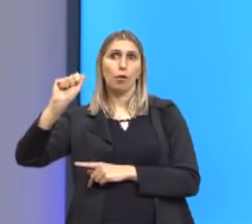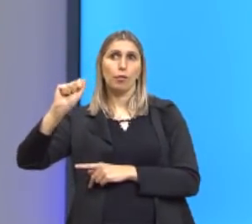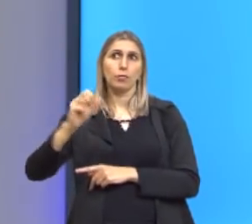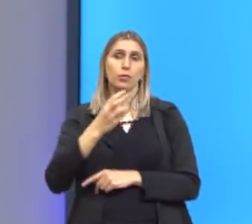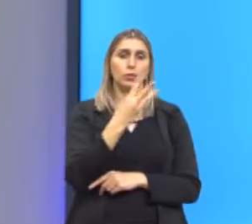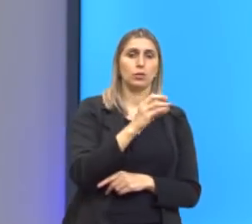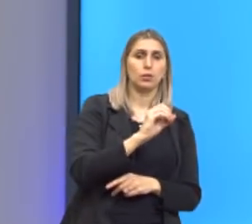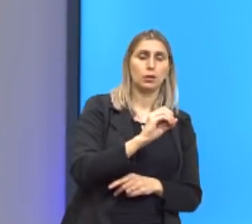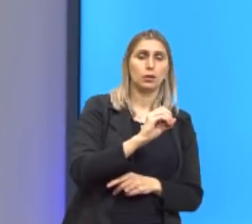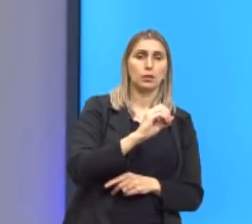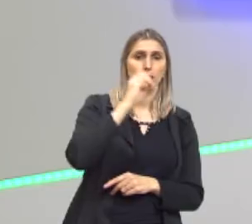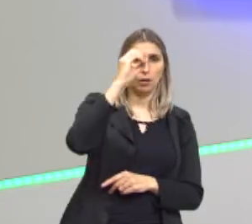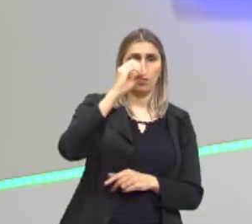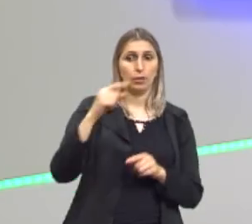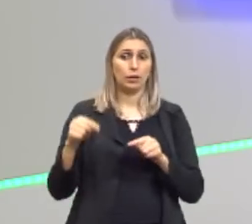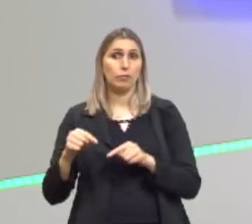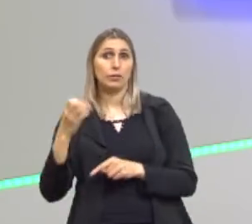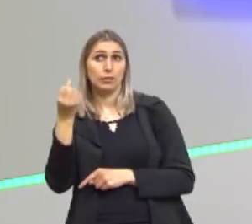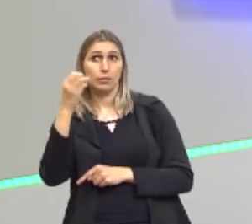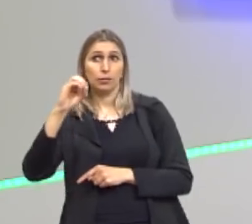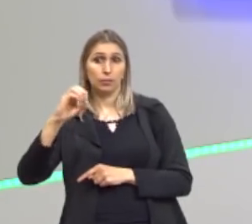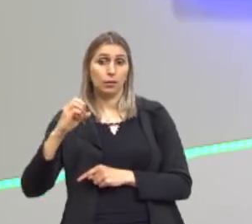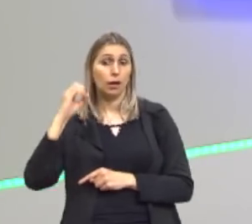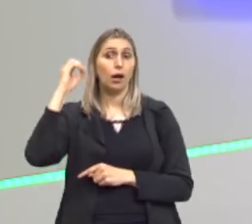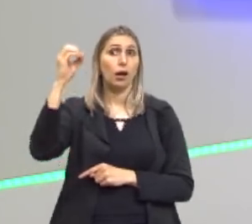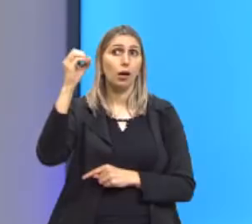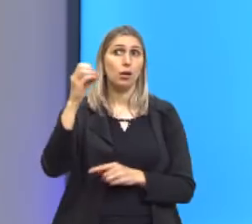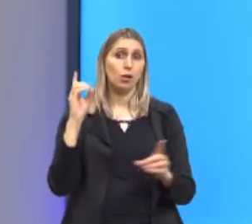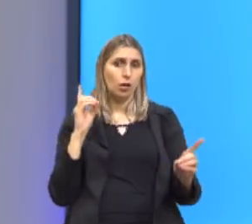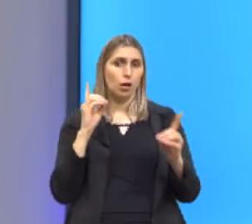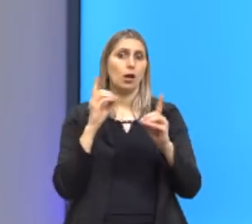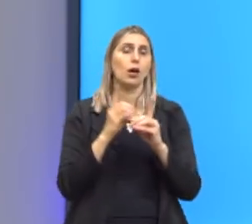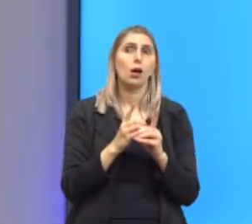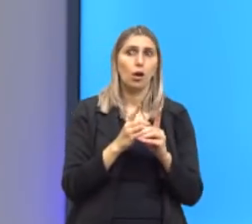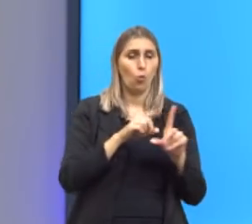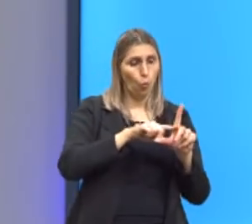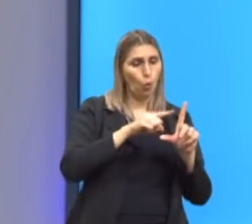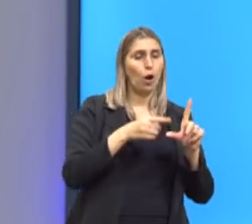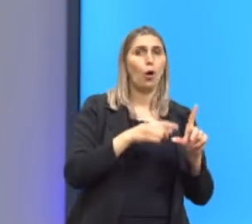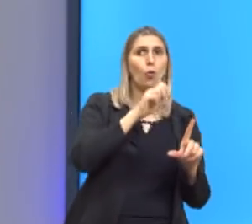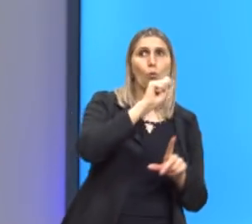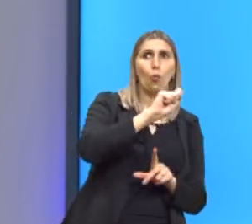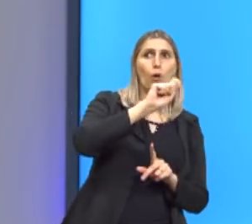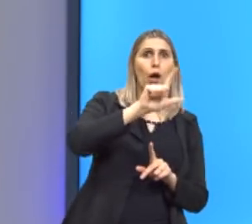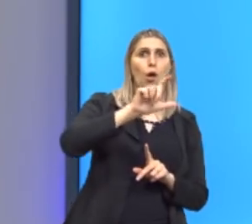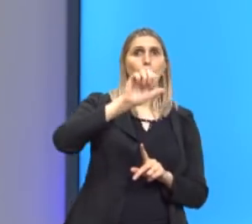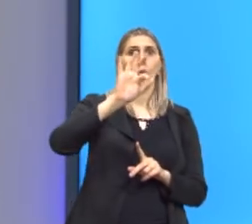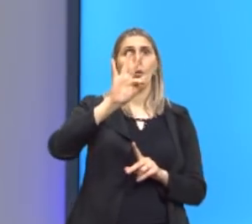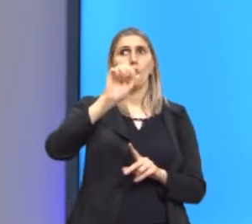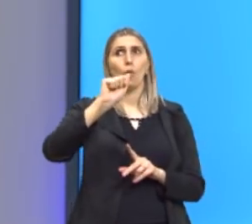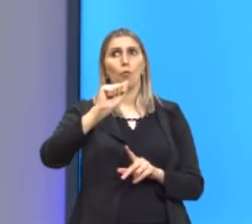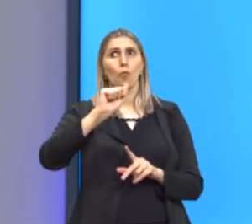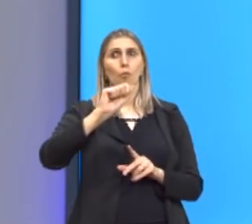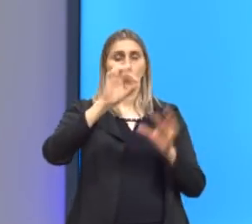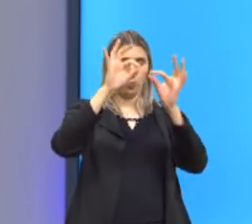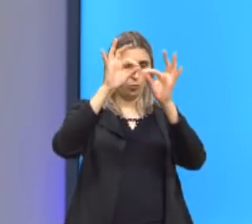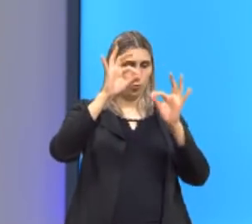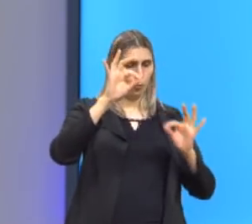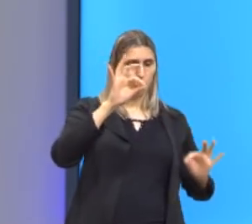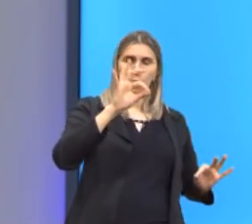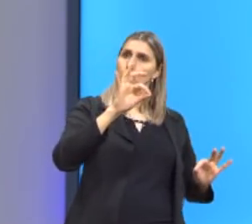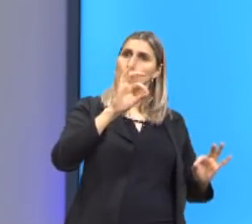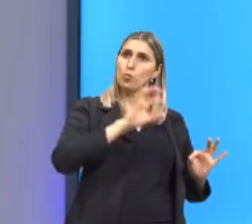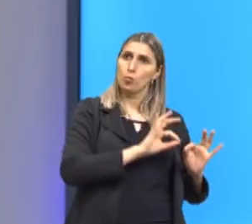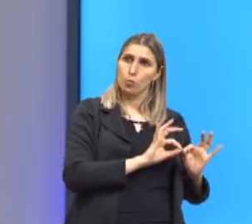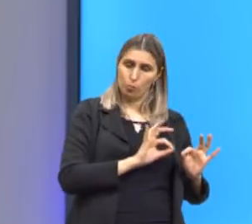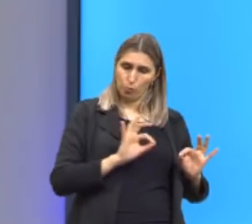60 graus, certo? E a gente pode achar o ângulo alfa ainda prolongando a normal daqui